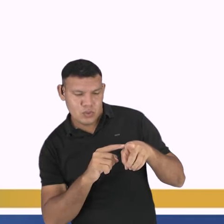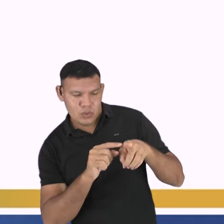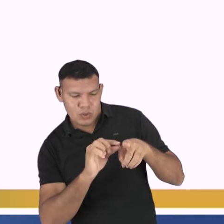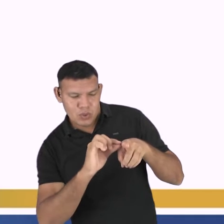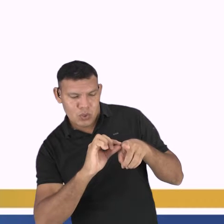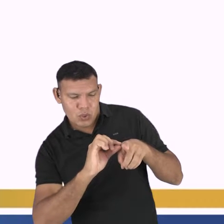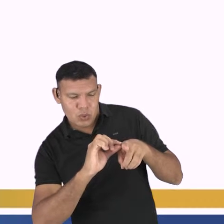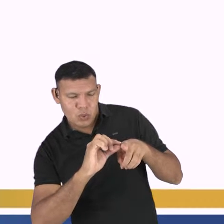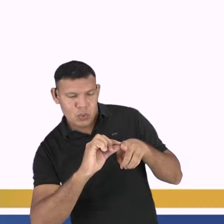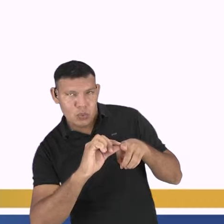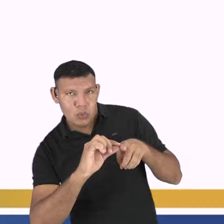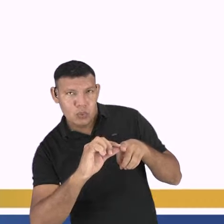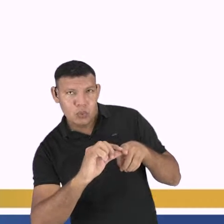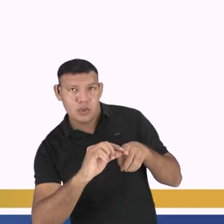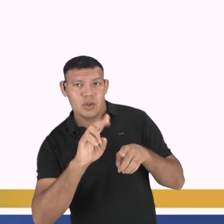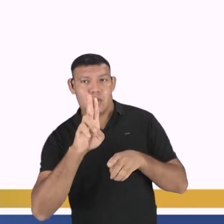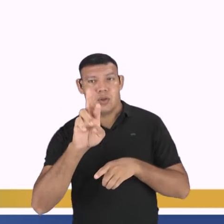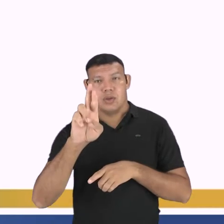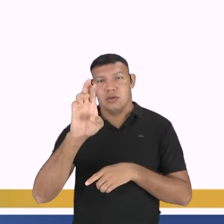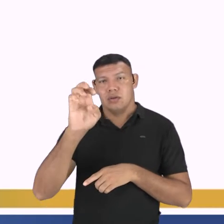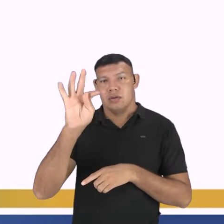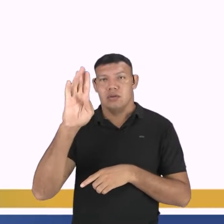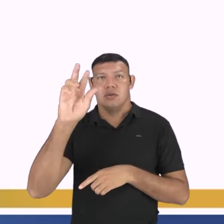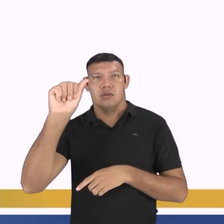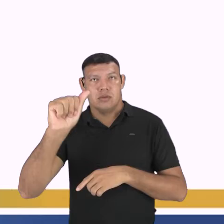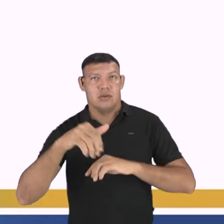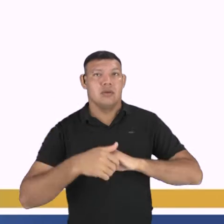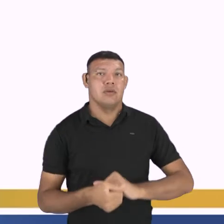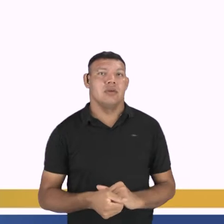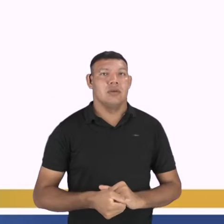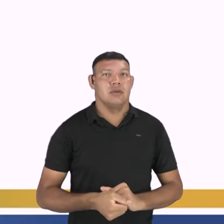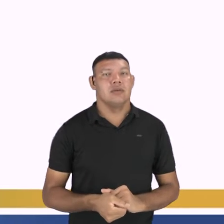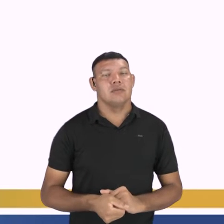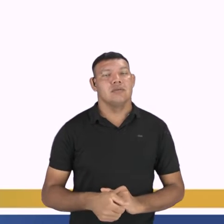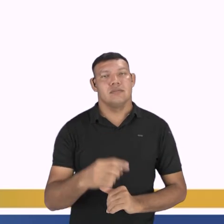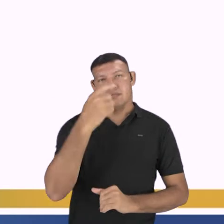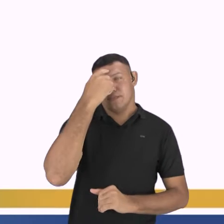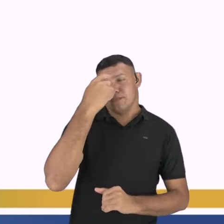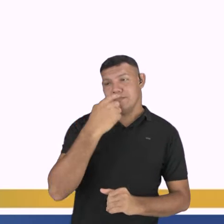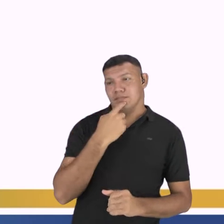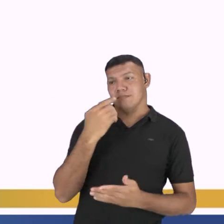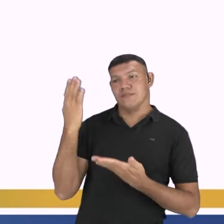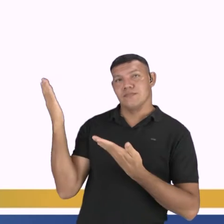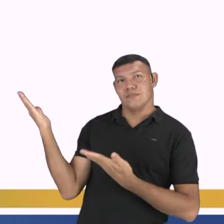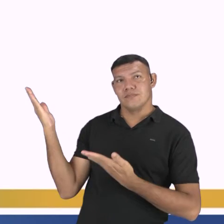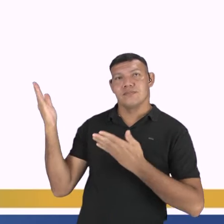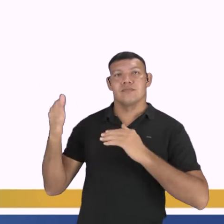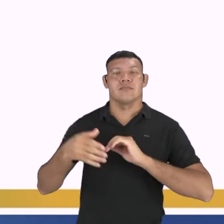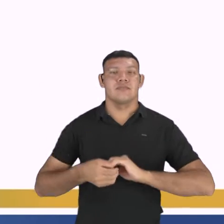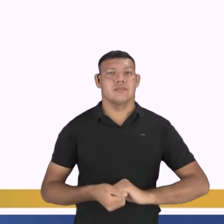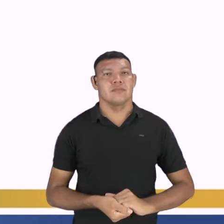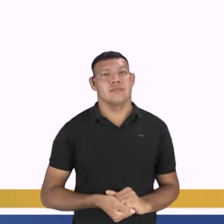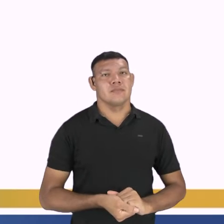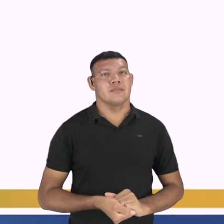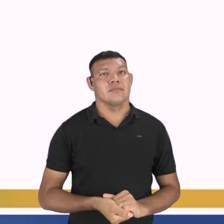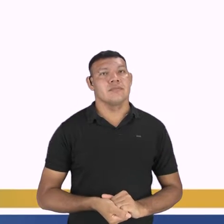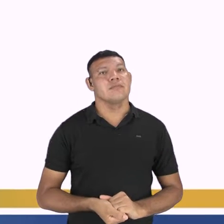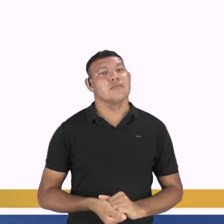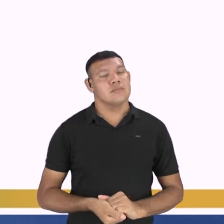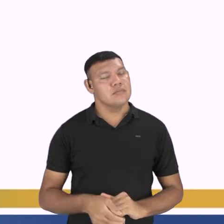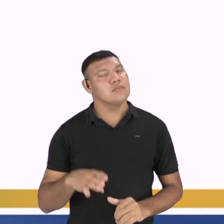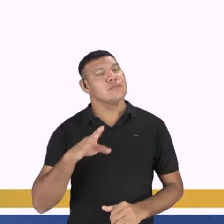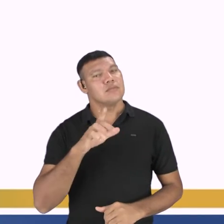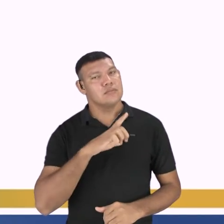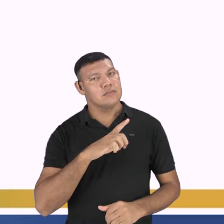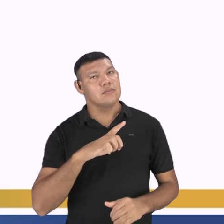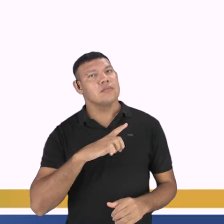ducto ejaculatório, a uretra, a vesícula seminal, a próstata e as glândulas bulbouretrais são órgãos